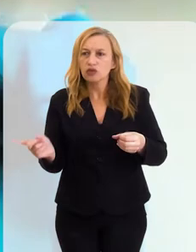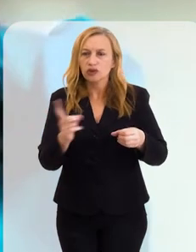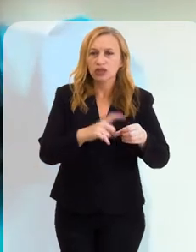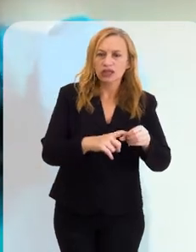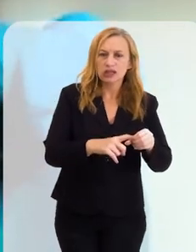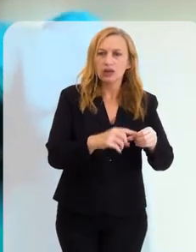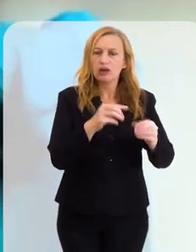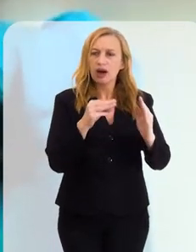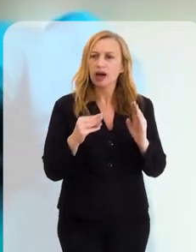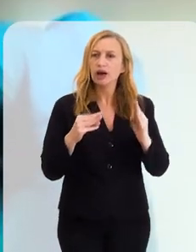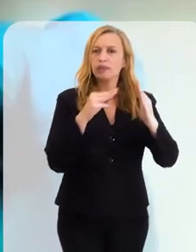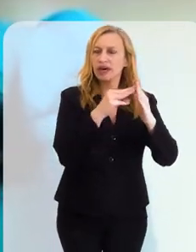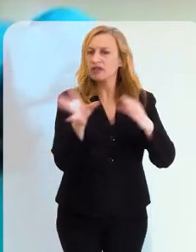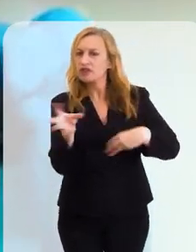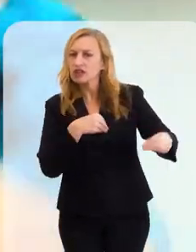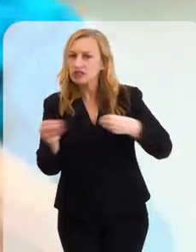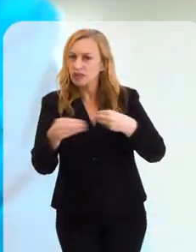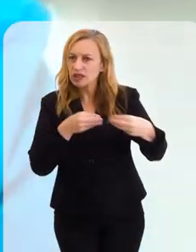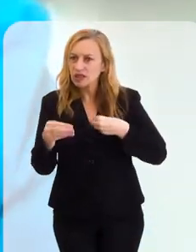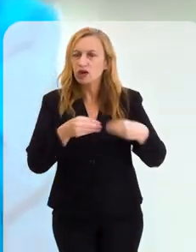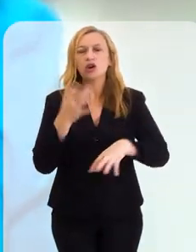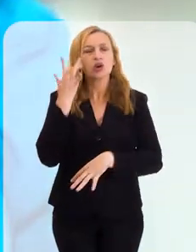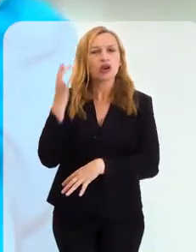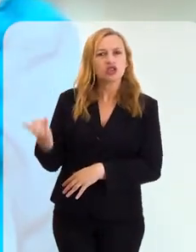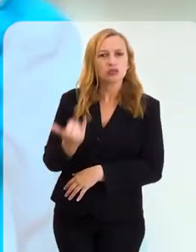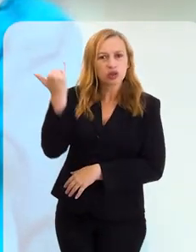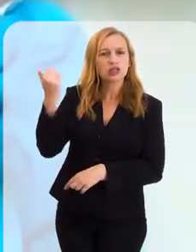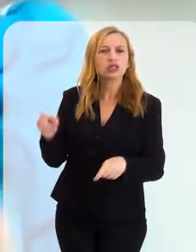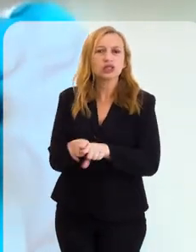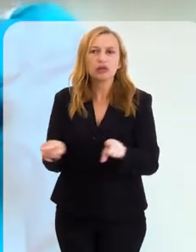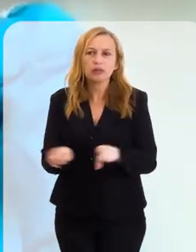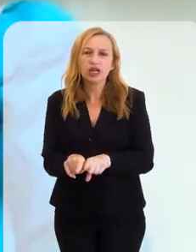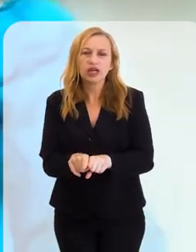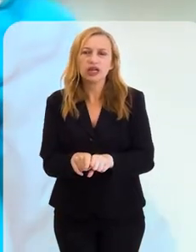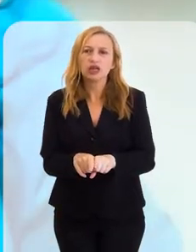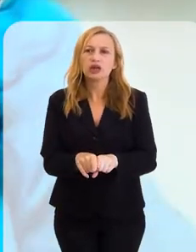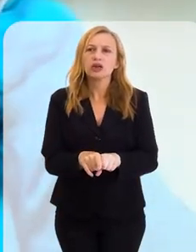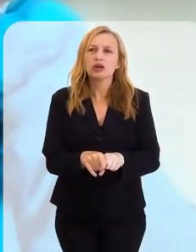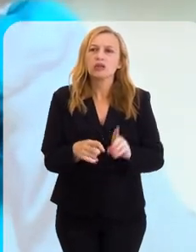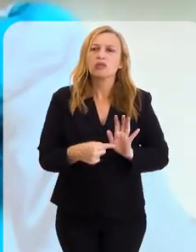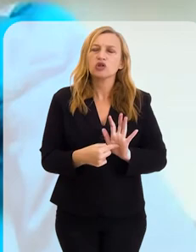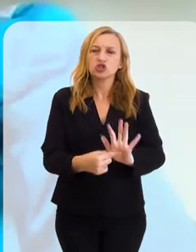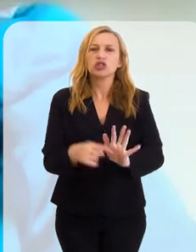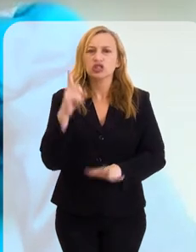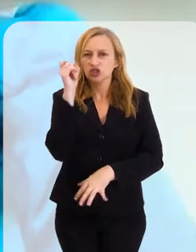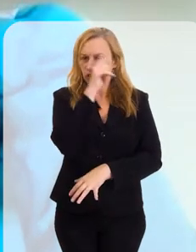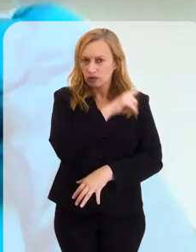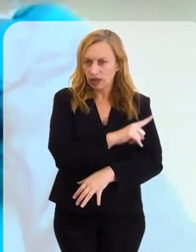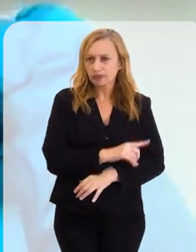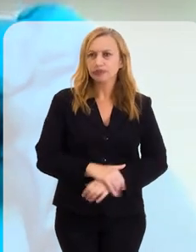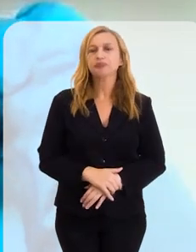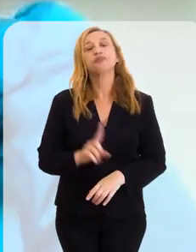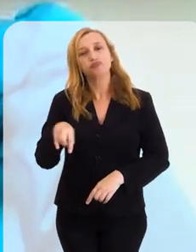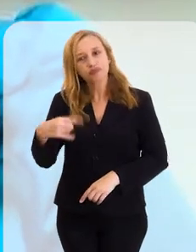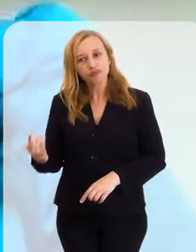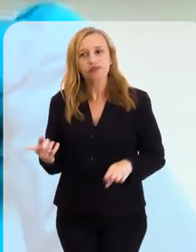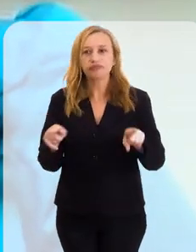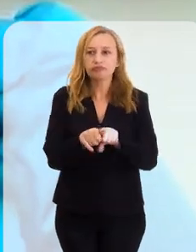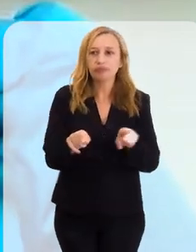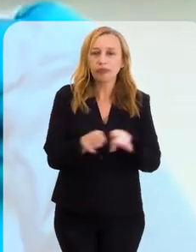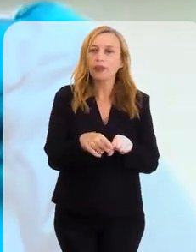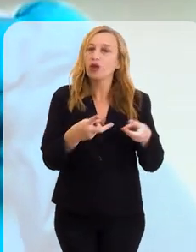de reestabelecimento de metas, de flexibilização das metas, o que eu acho extremamente importante também, diante